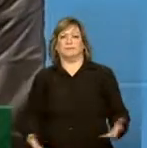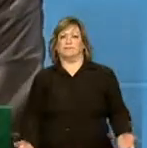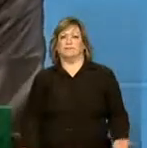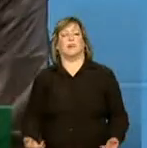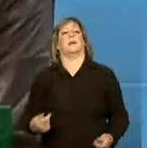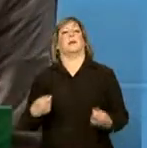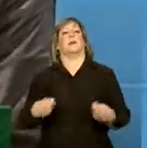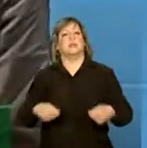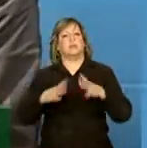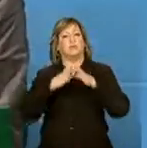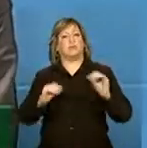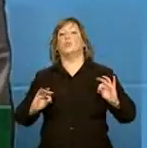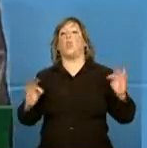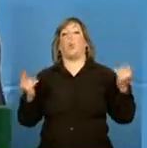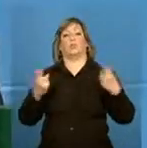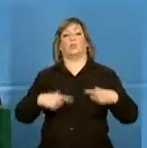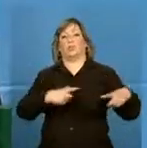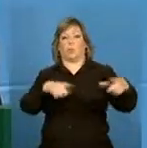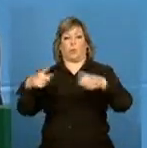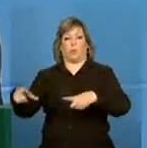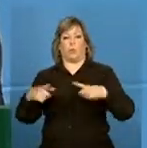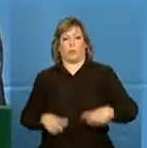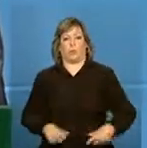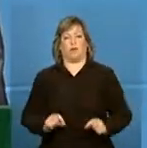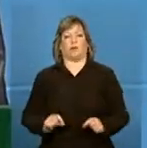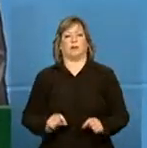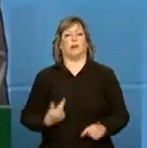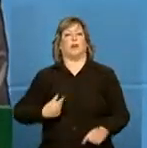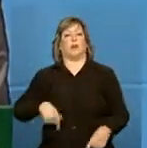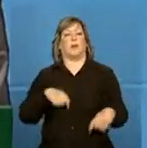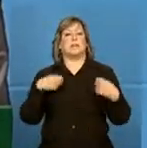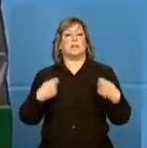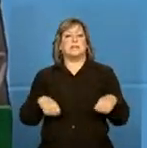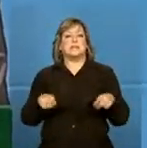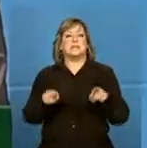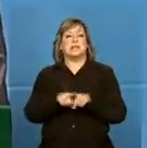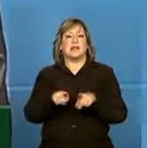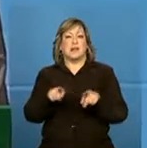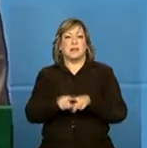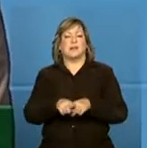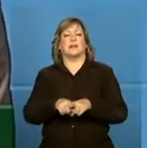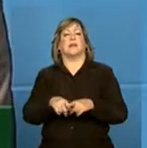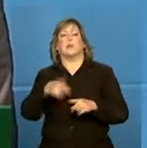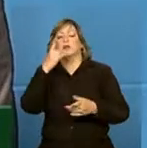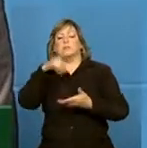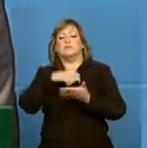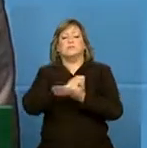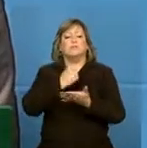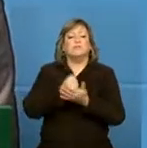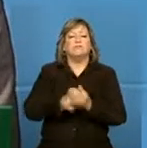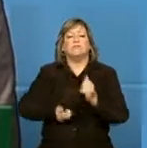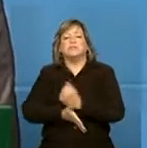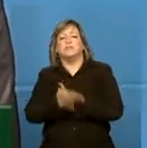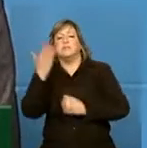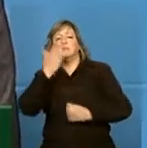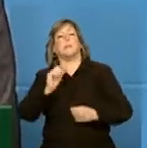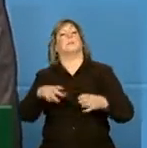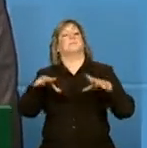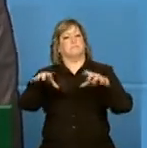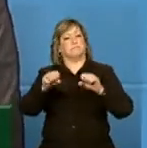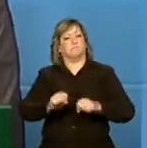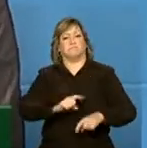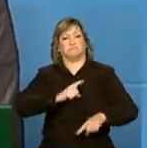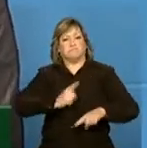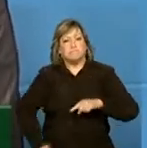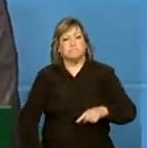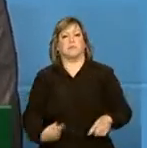aumentar a transparência também, exterminar os intermediários e os subcontratantes, os terceirizadores e